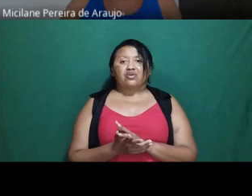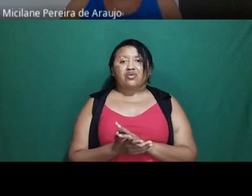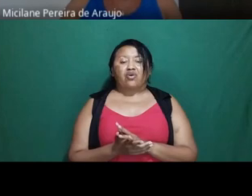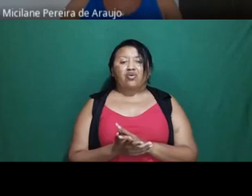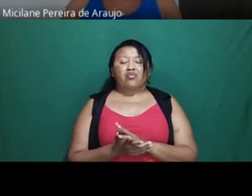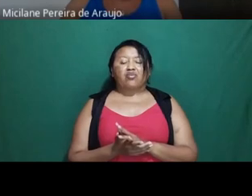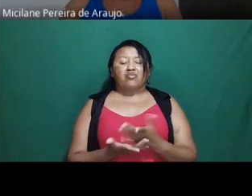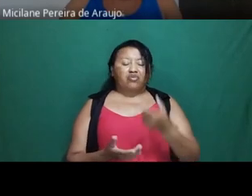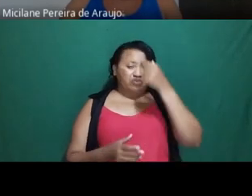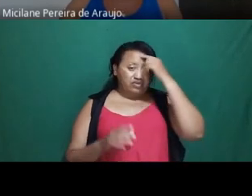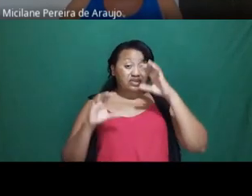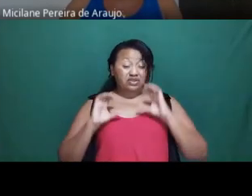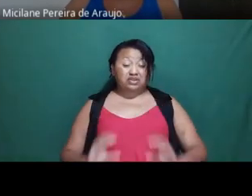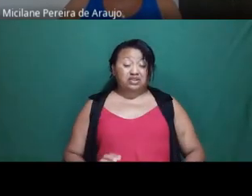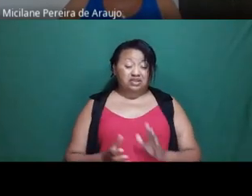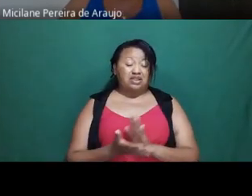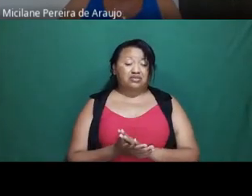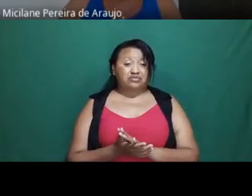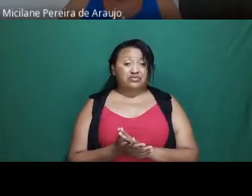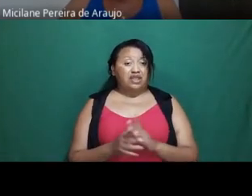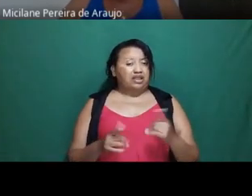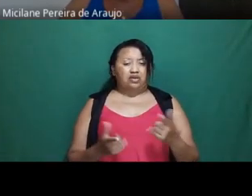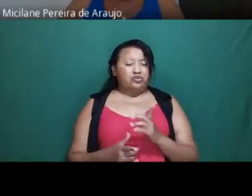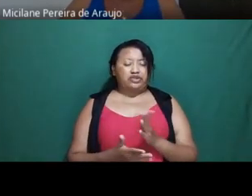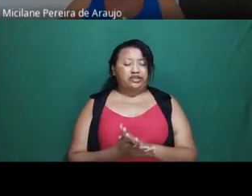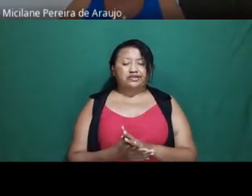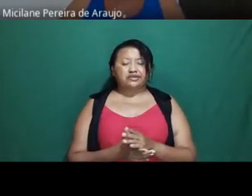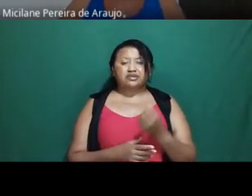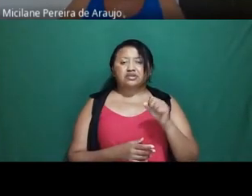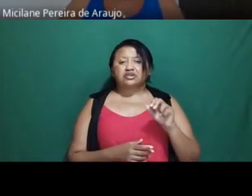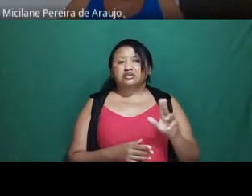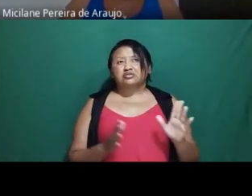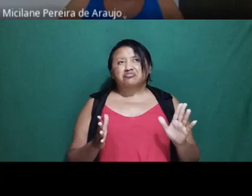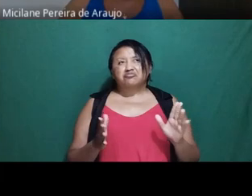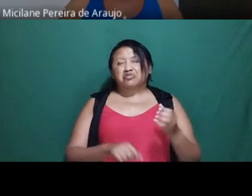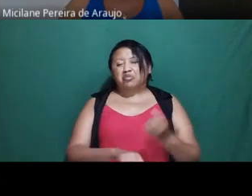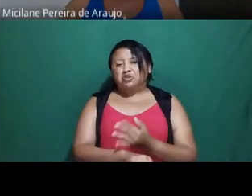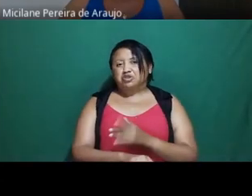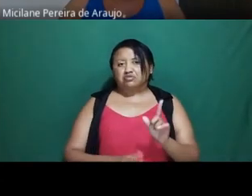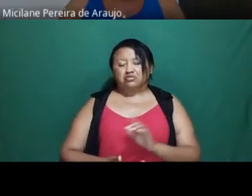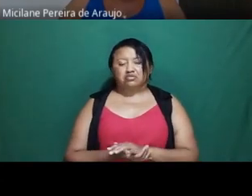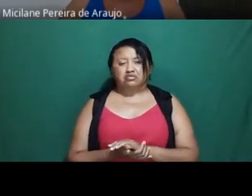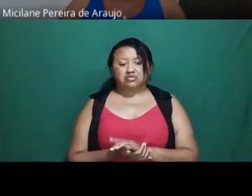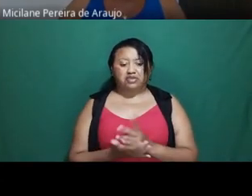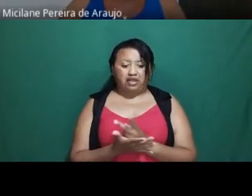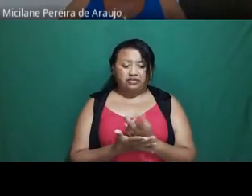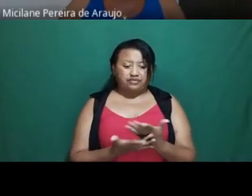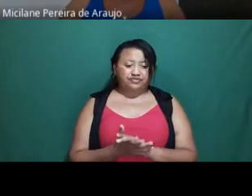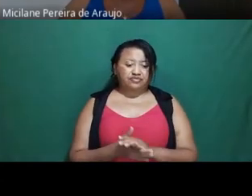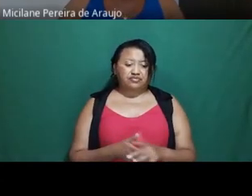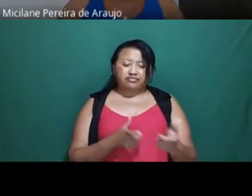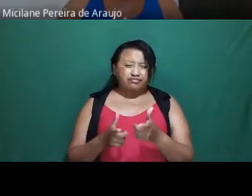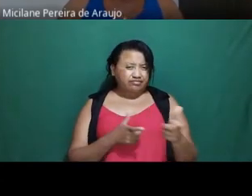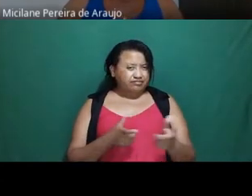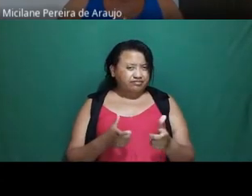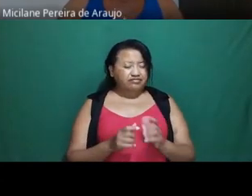quem tá falando certo então não seria subjetiva não seria armas à